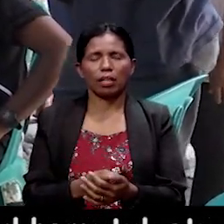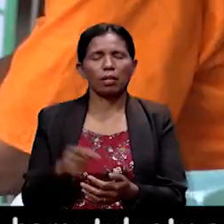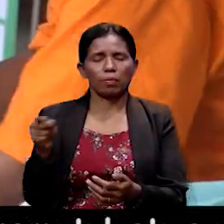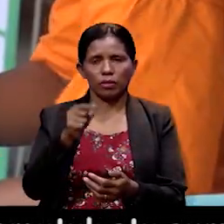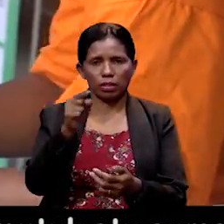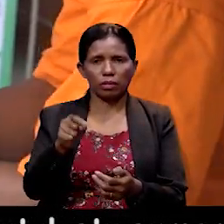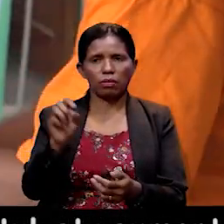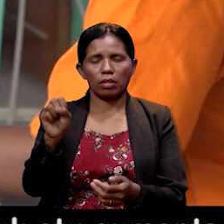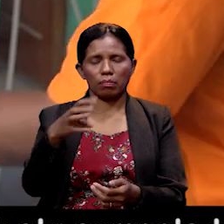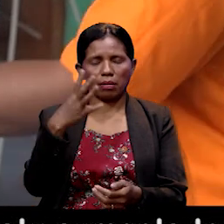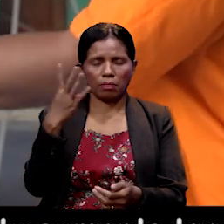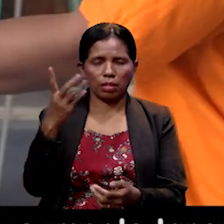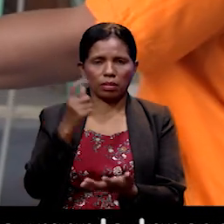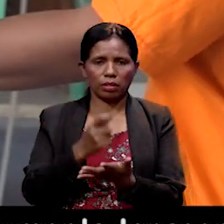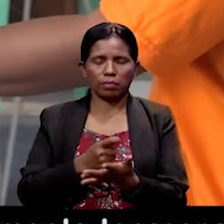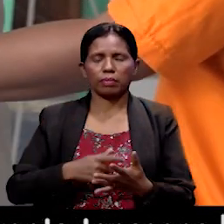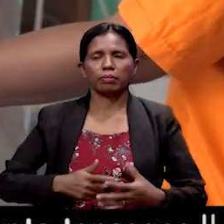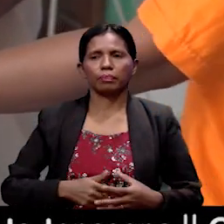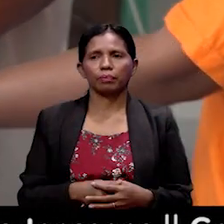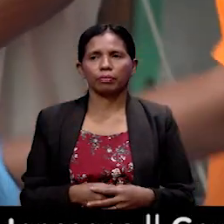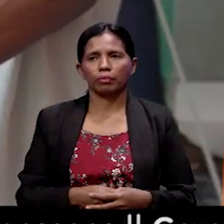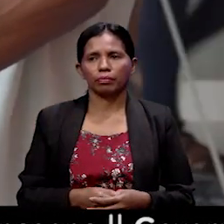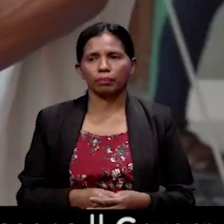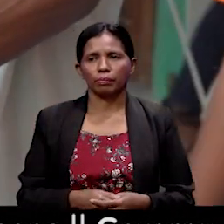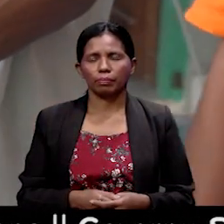sanulo recém lima. Felicitas Borges, Zaime dos Santos, GMN.